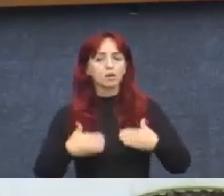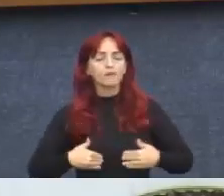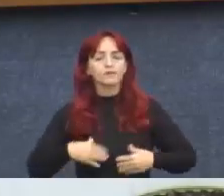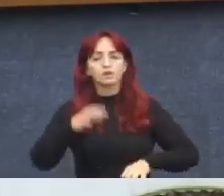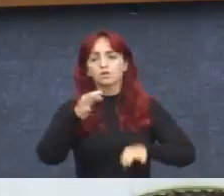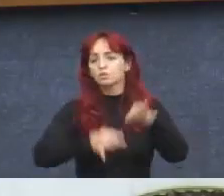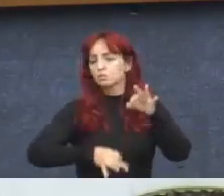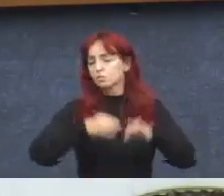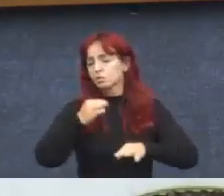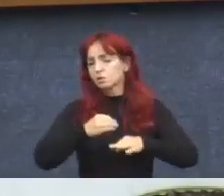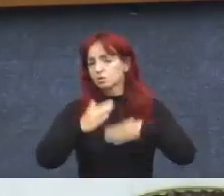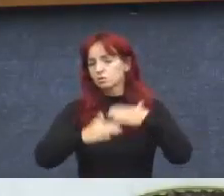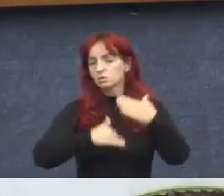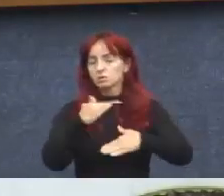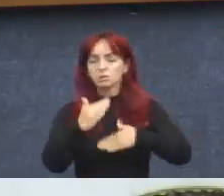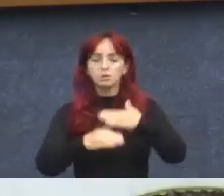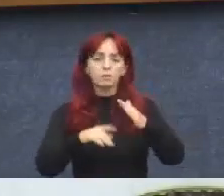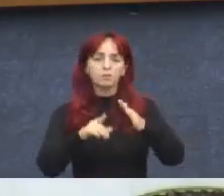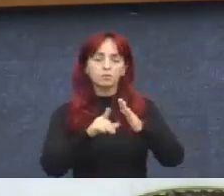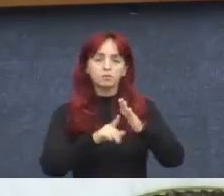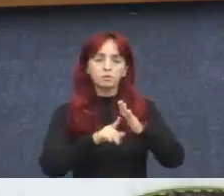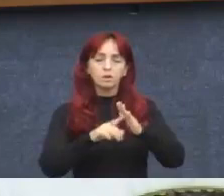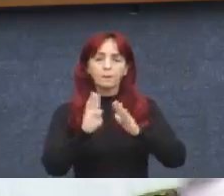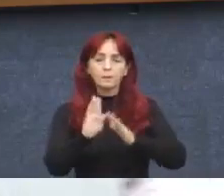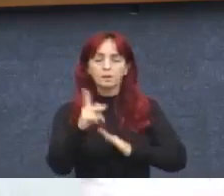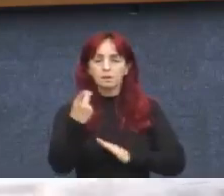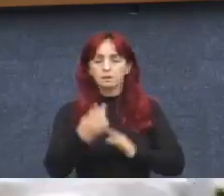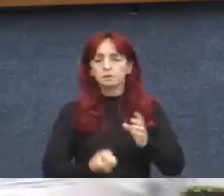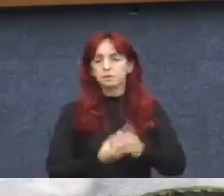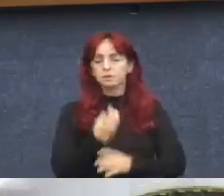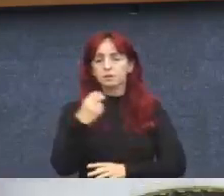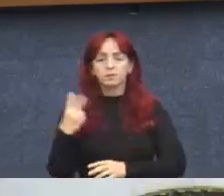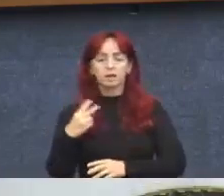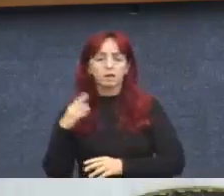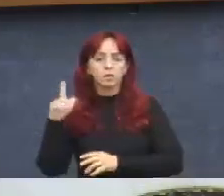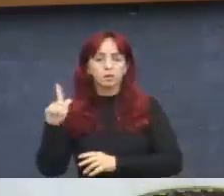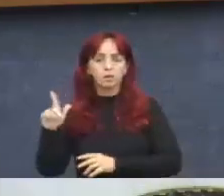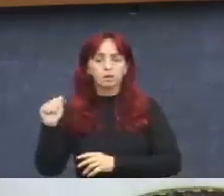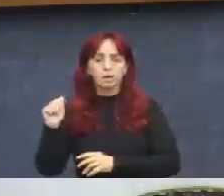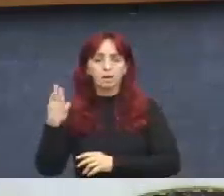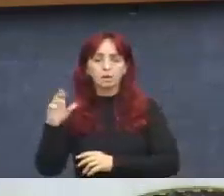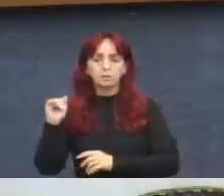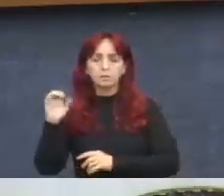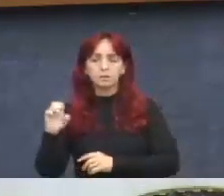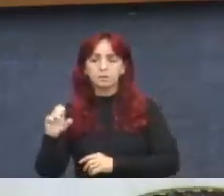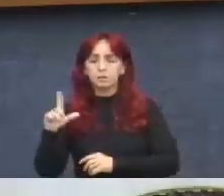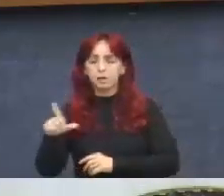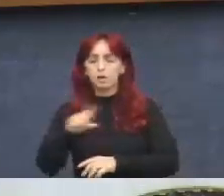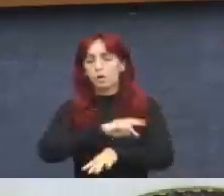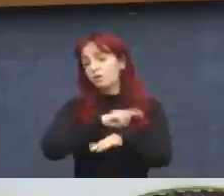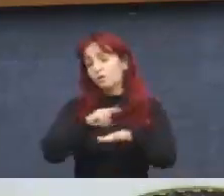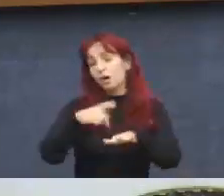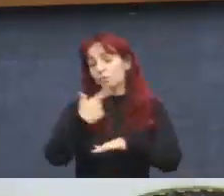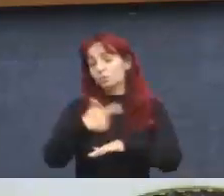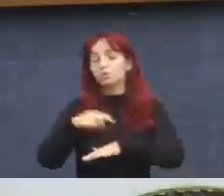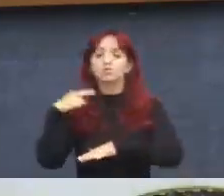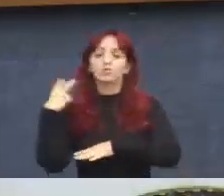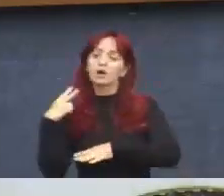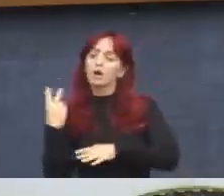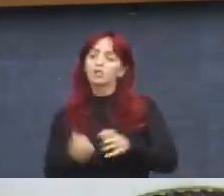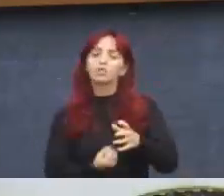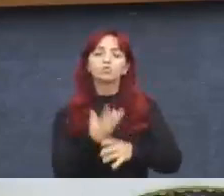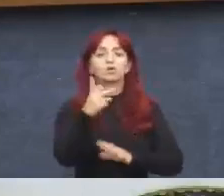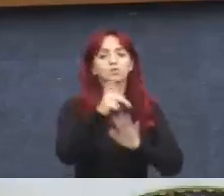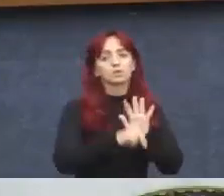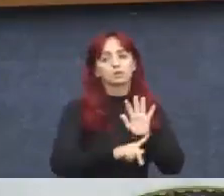de base tecnológica no município de Belo Horizonte. Autoria, vereador Gabriel, Álvaro Damião, Ciro Pereira, Cleiton Xavier, doutor Célio e